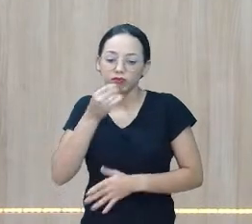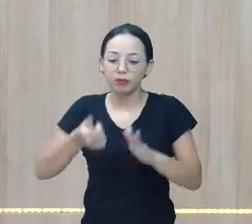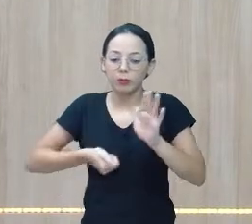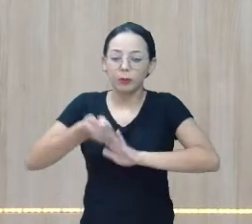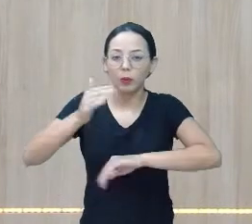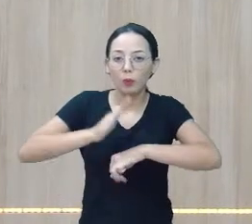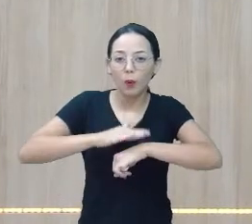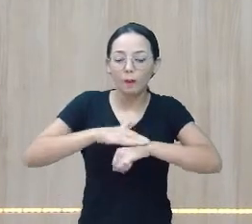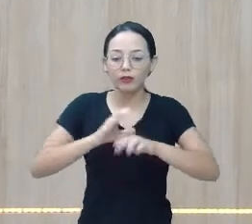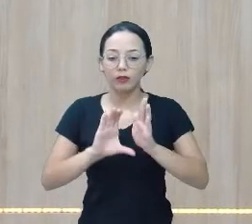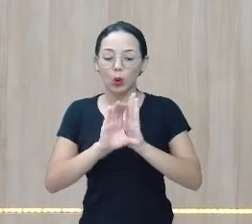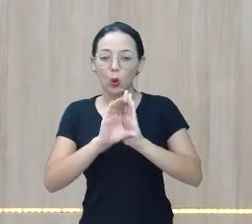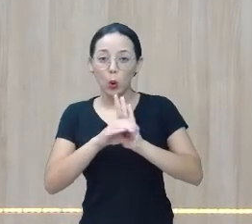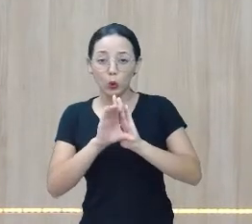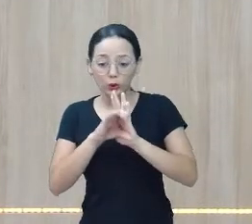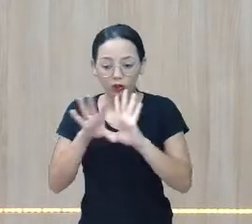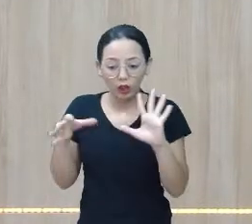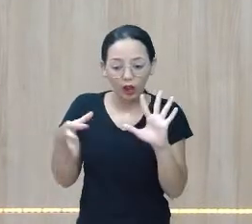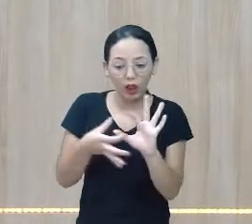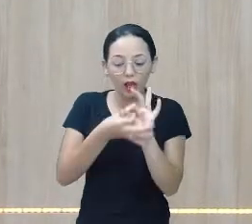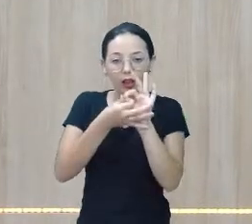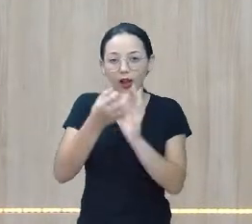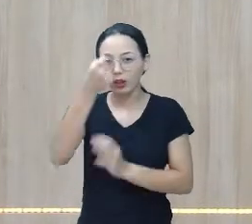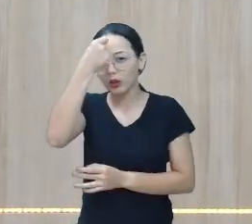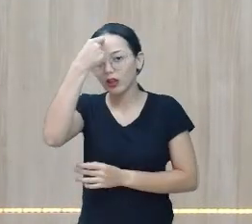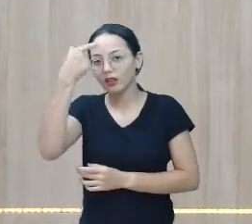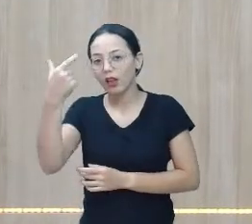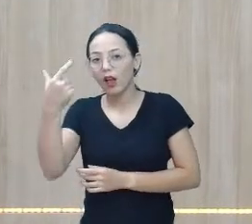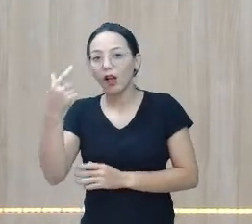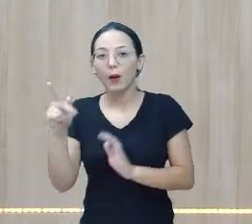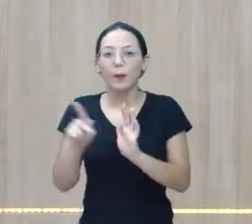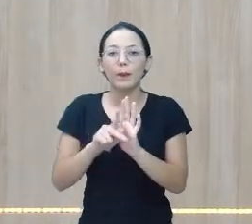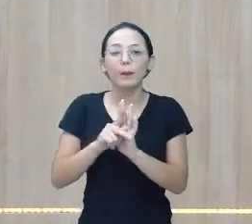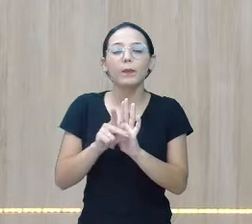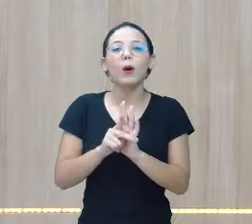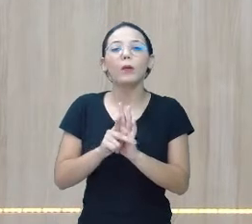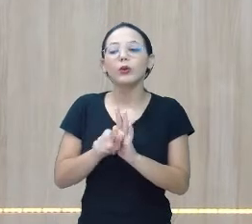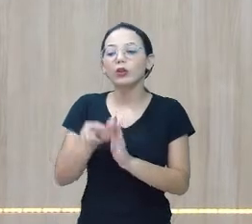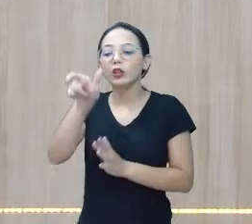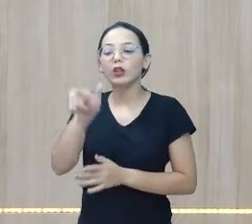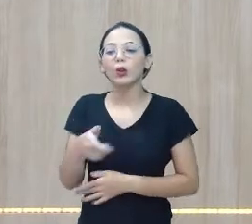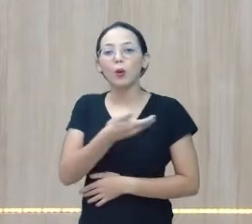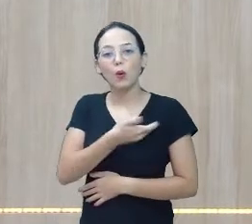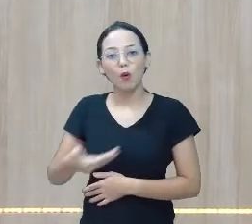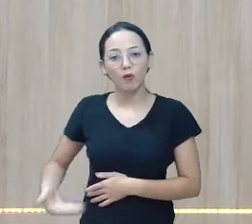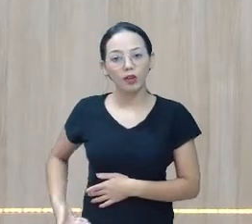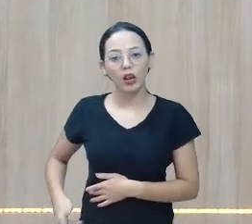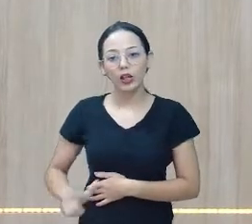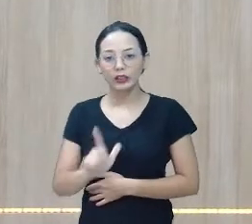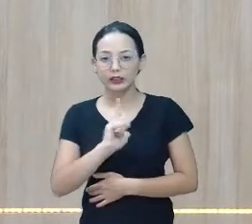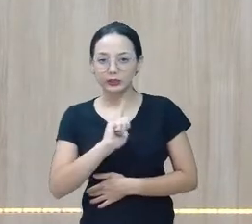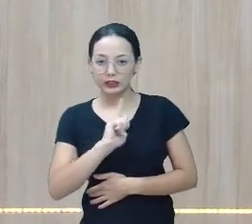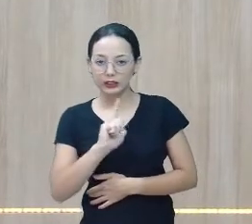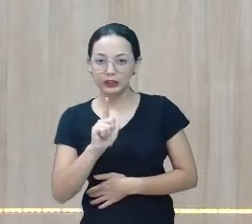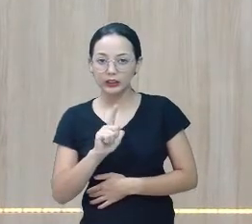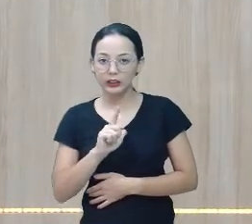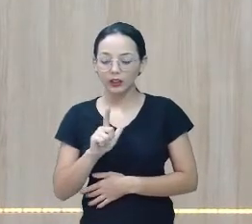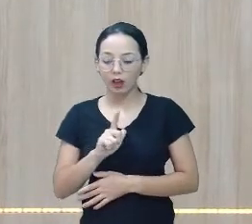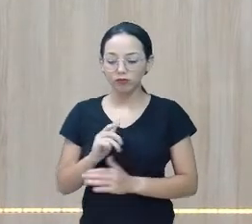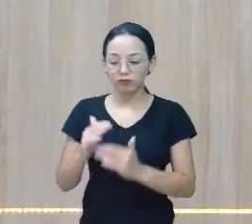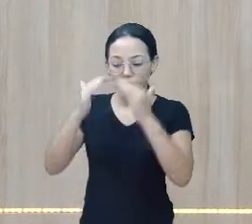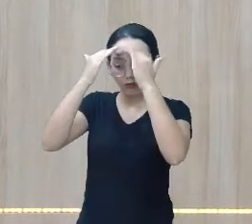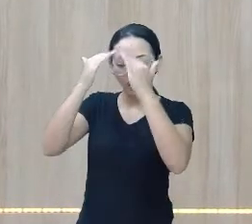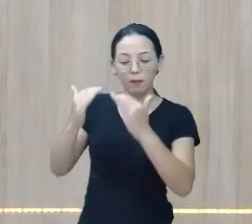esse conceito está associado à ideia de um poder que o governante ele terá sobre os seus